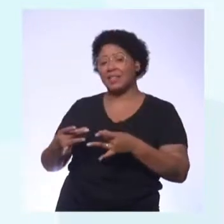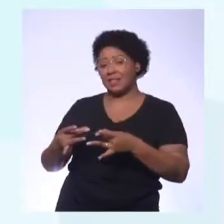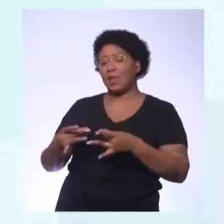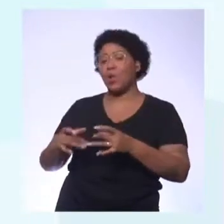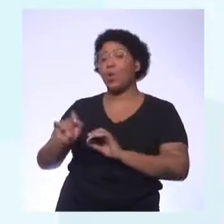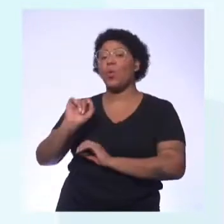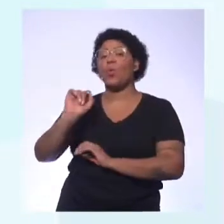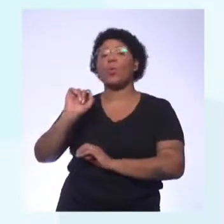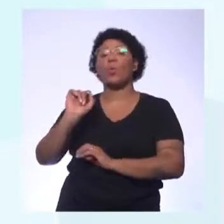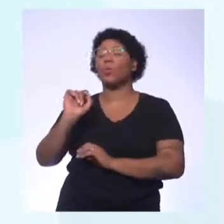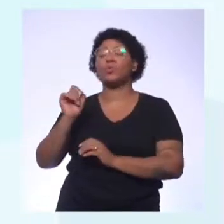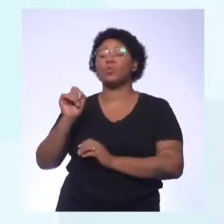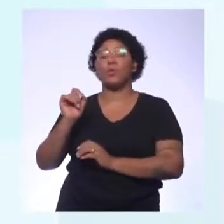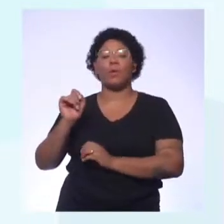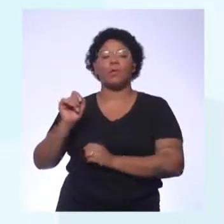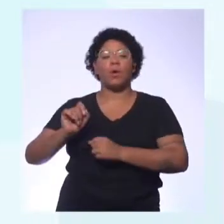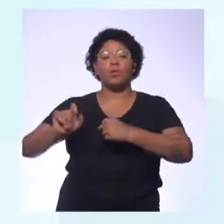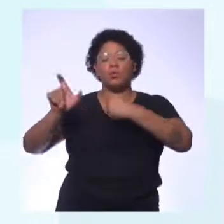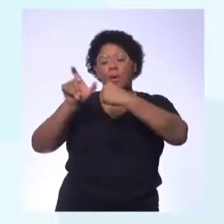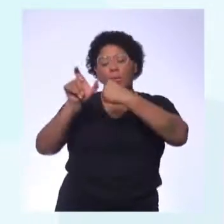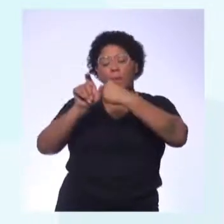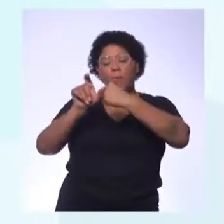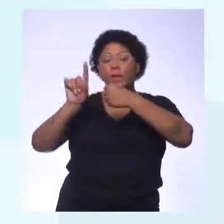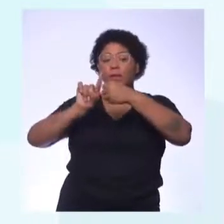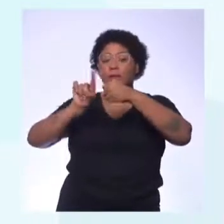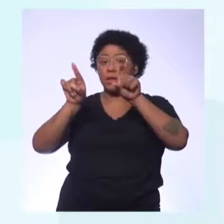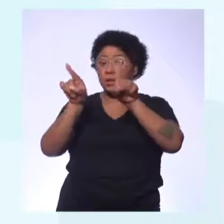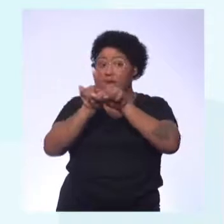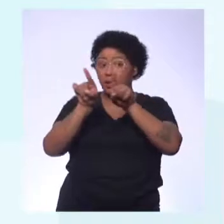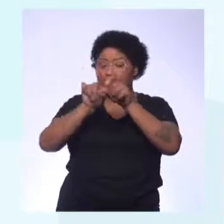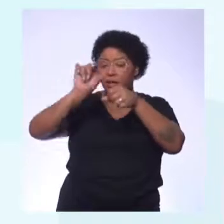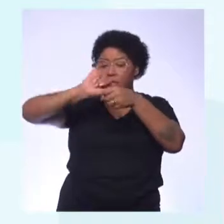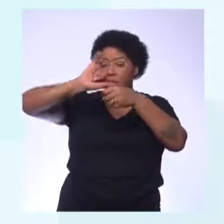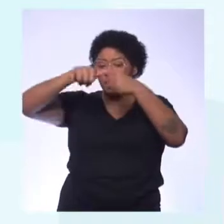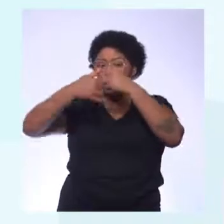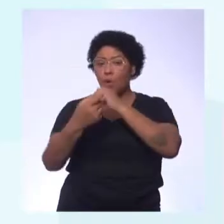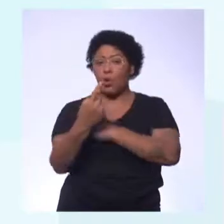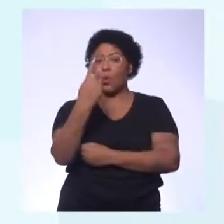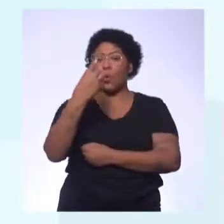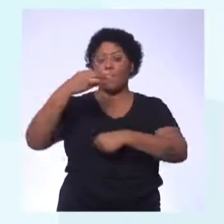substantivos, adjetivos aí que podemos pensar nesse contexto? 1 minuto.